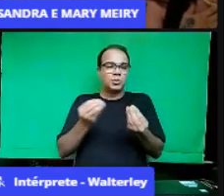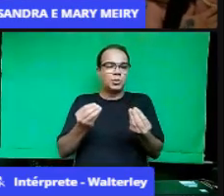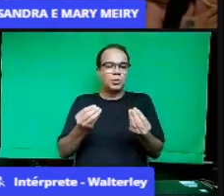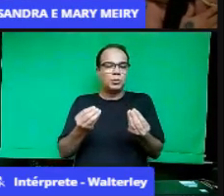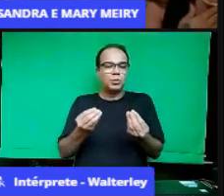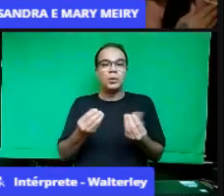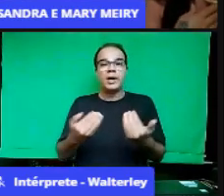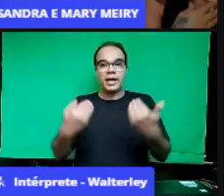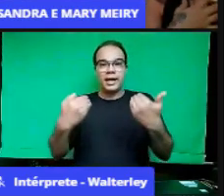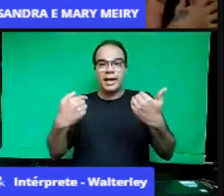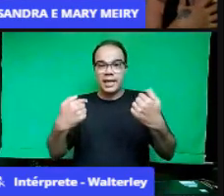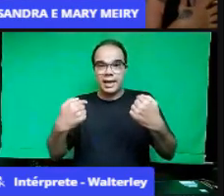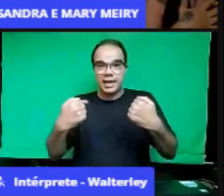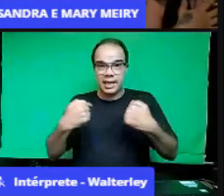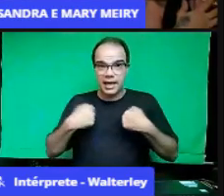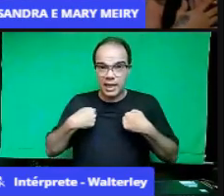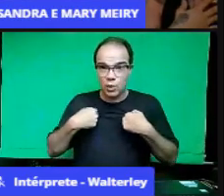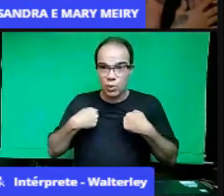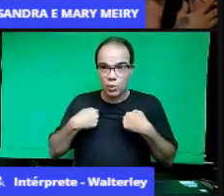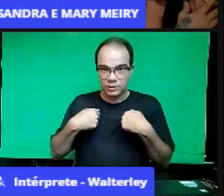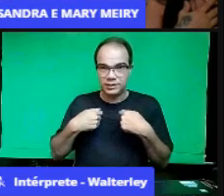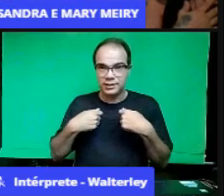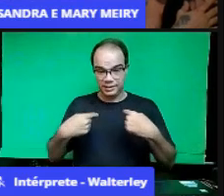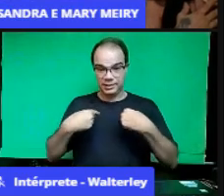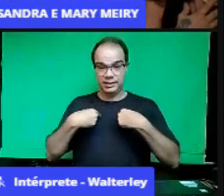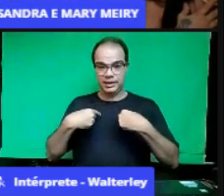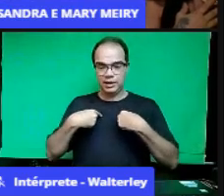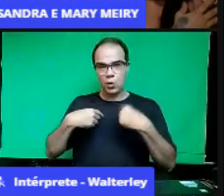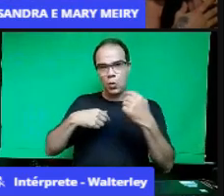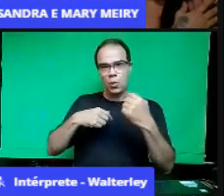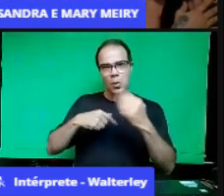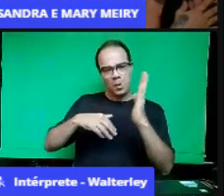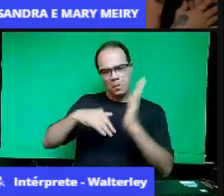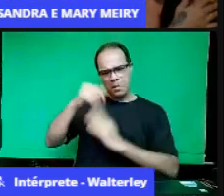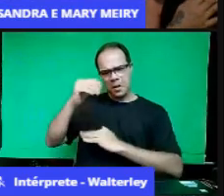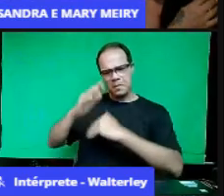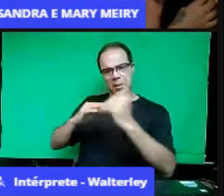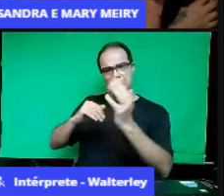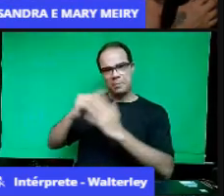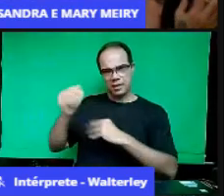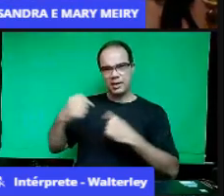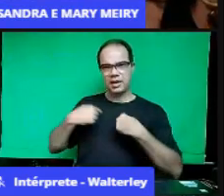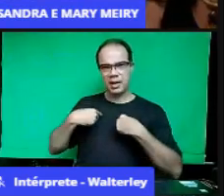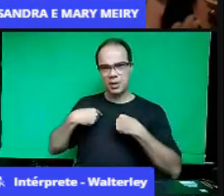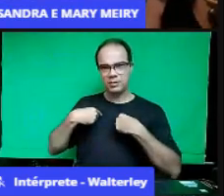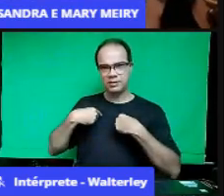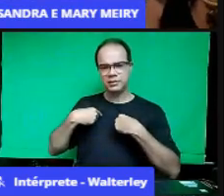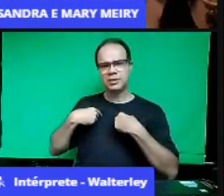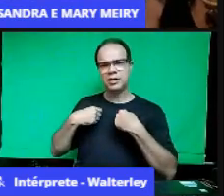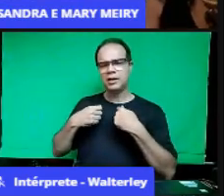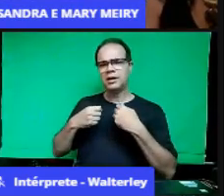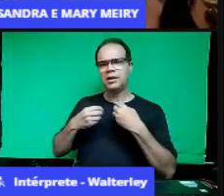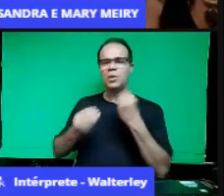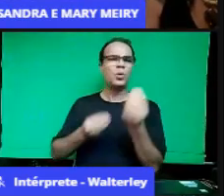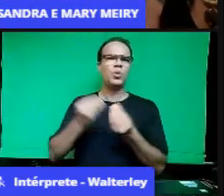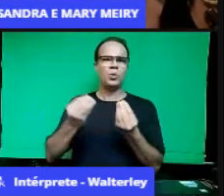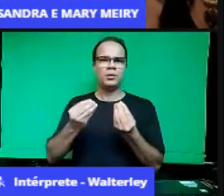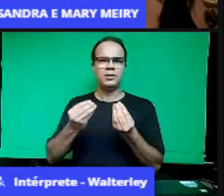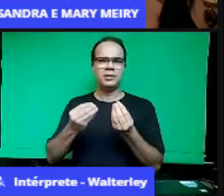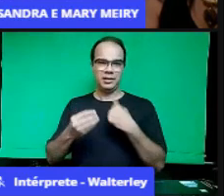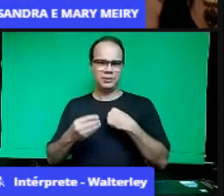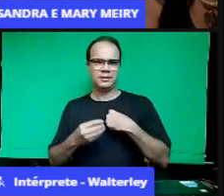fazer pedagógico, do meu fazer enquanto profissional. Porque nem sempre eu